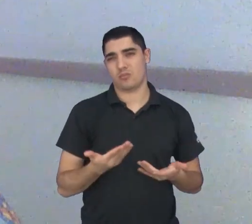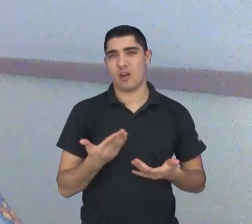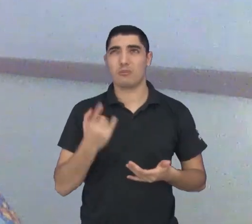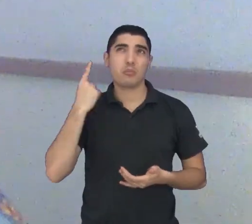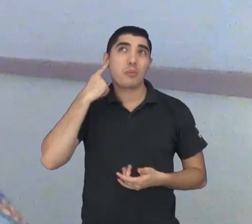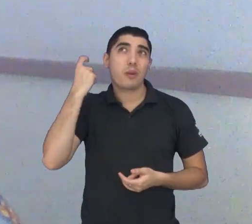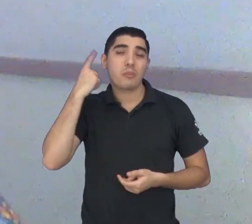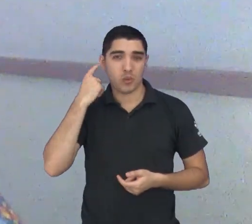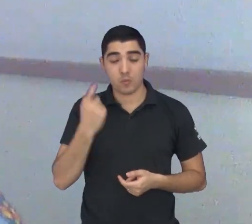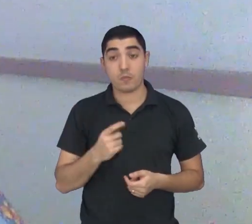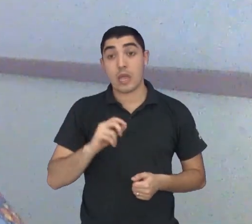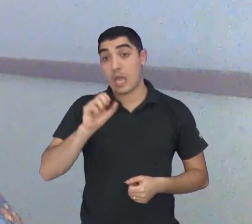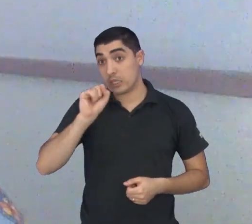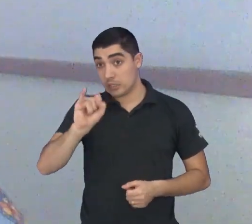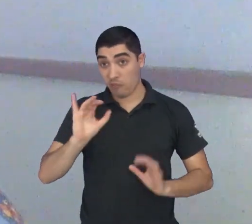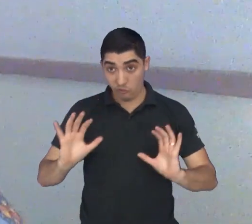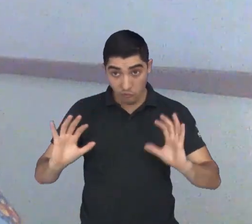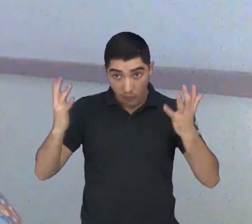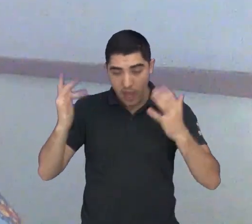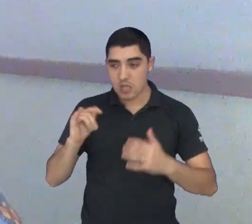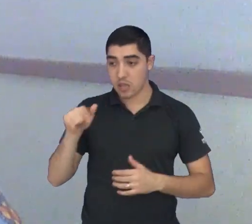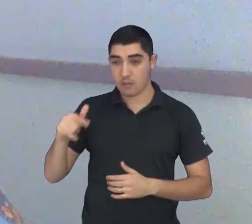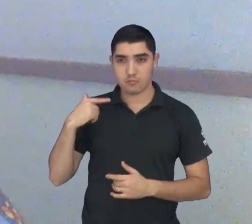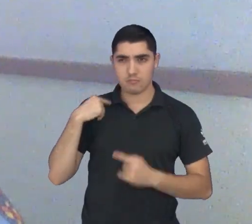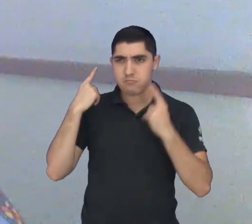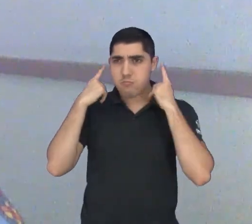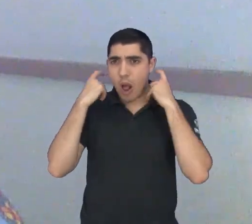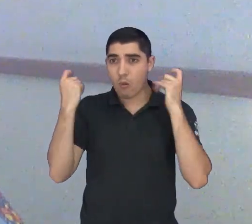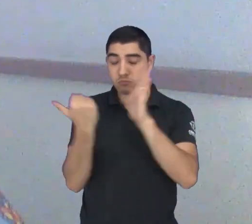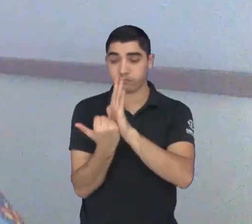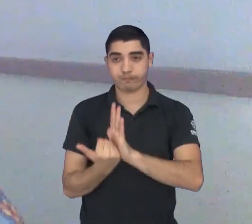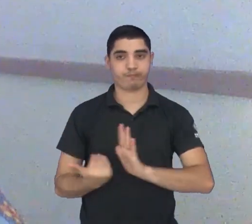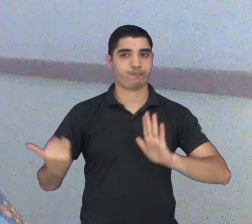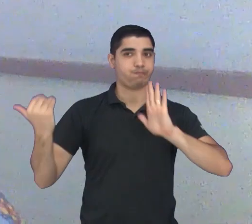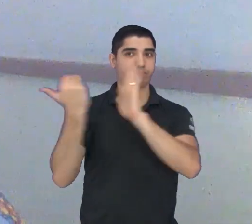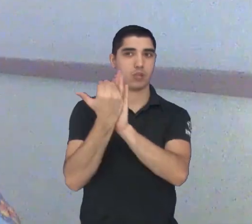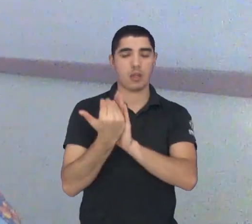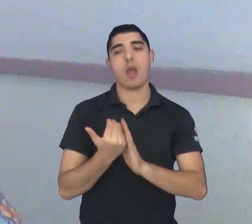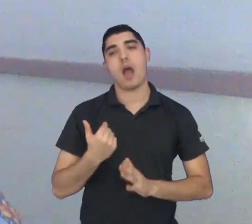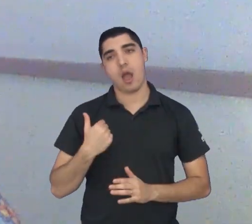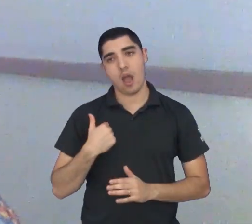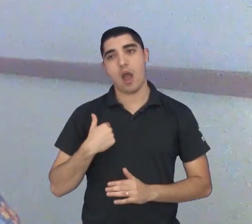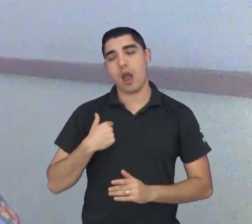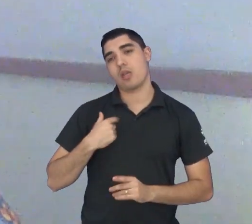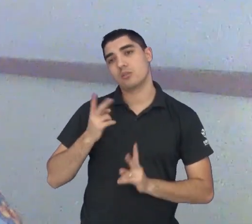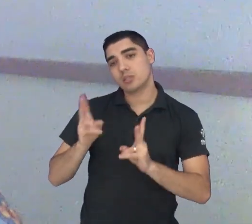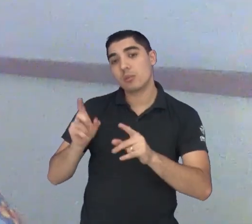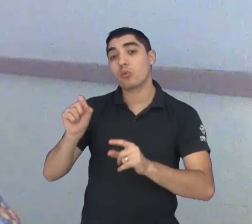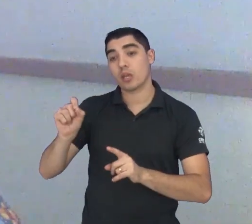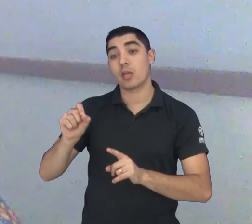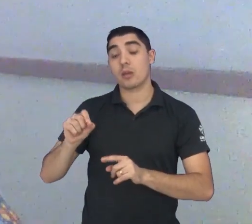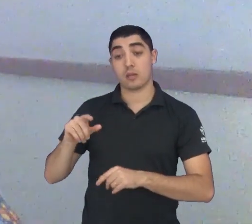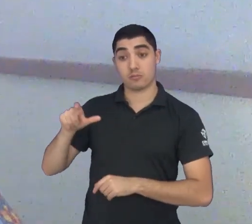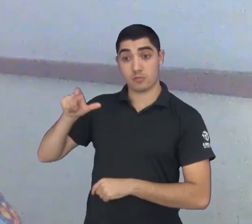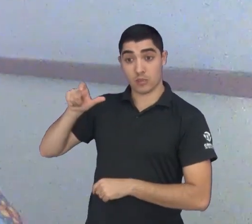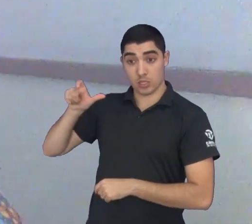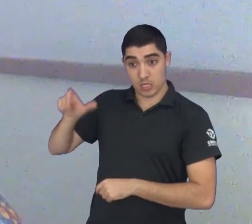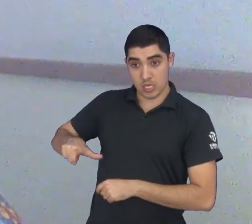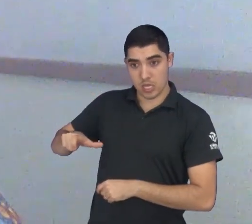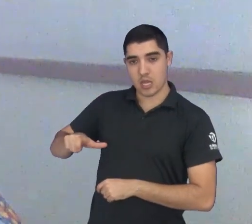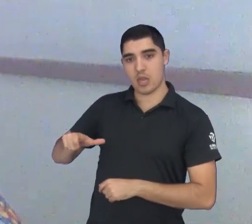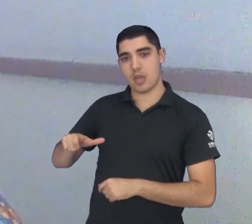caso de festa, barulho excessivo, eu costumo chamar, inclusive, o Ronda da